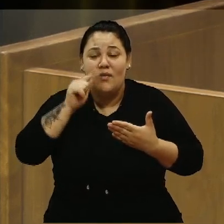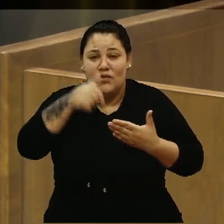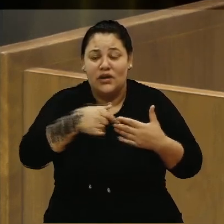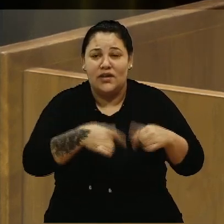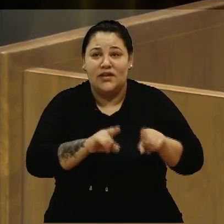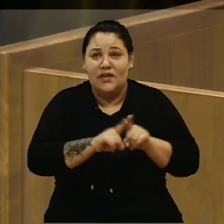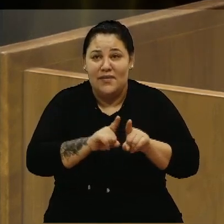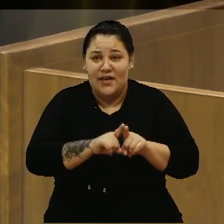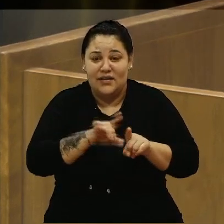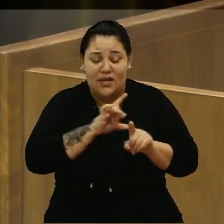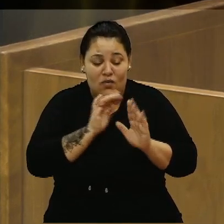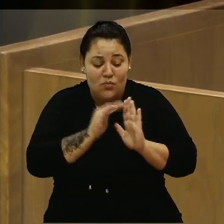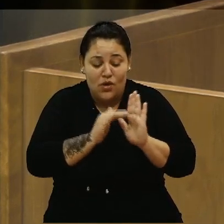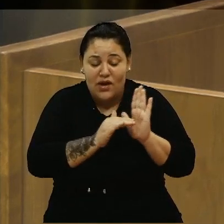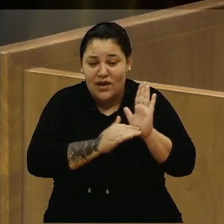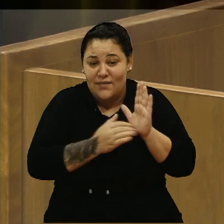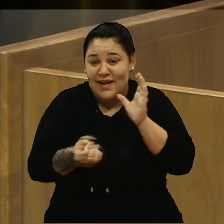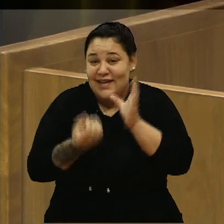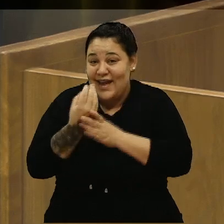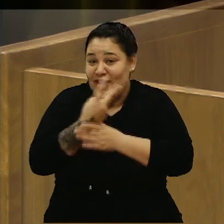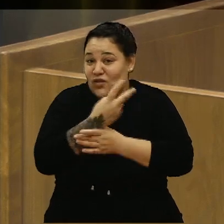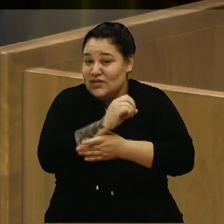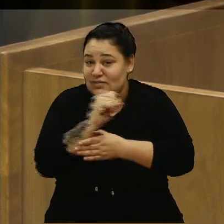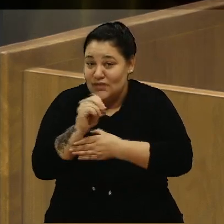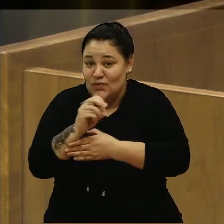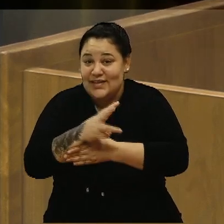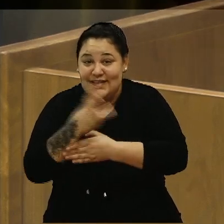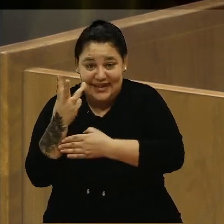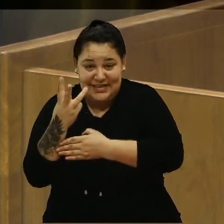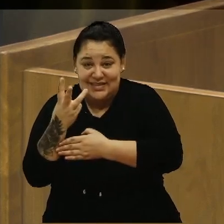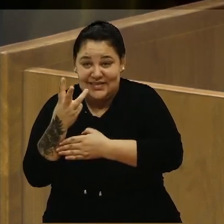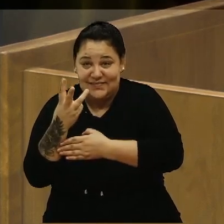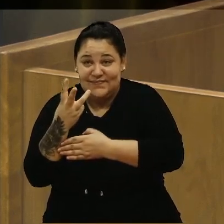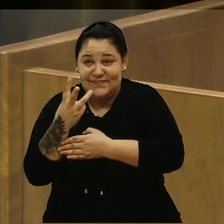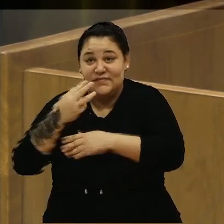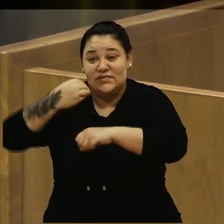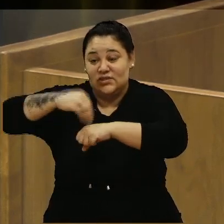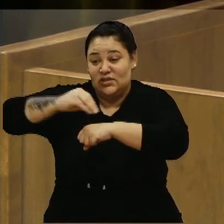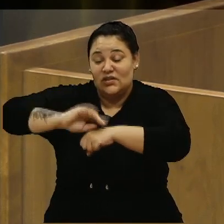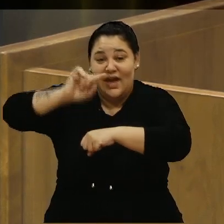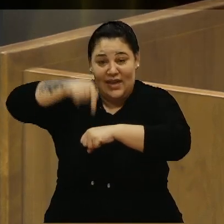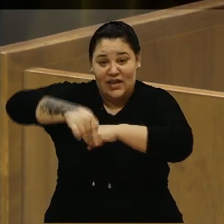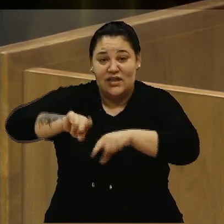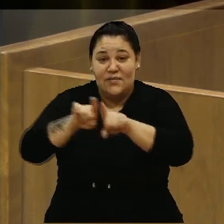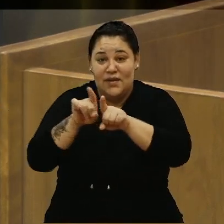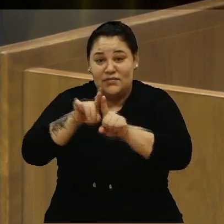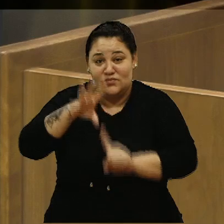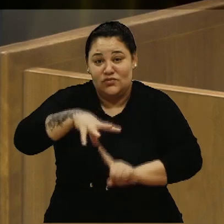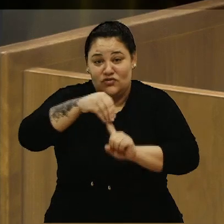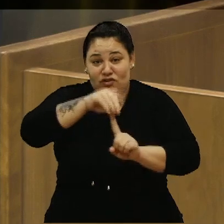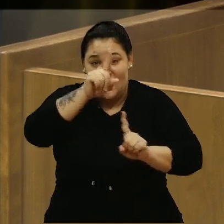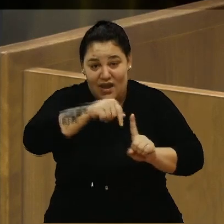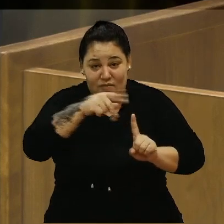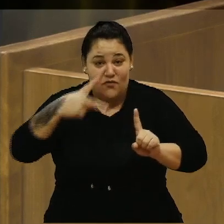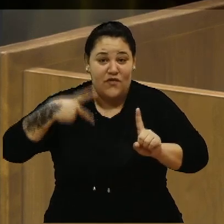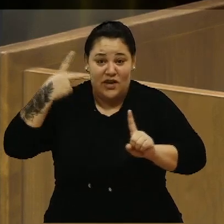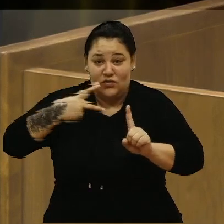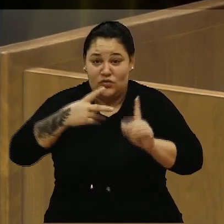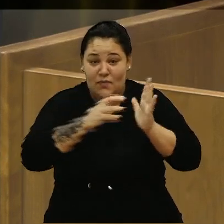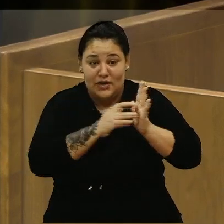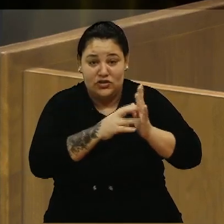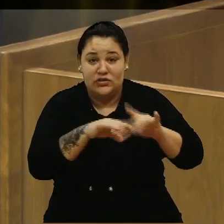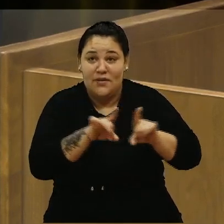temos um programa que foi criado lá em 2003, em proposição nessa casa, inclusive era por um vereador do nosso partido, mas